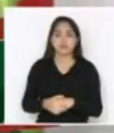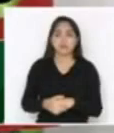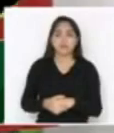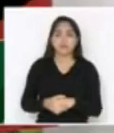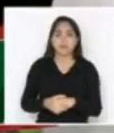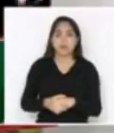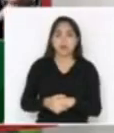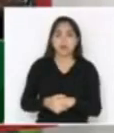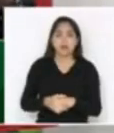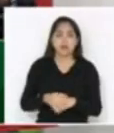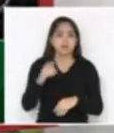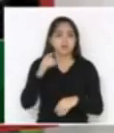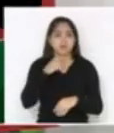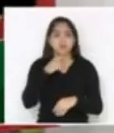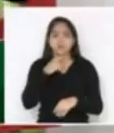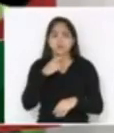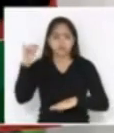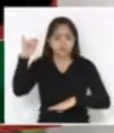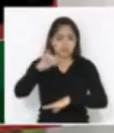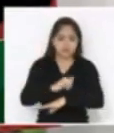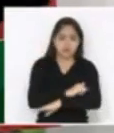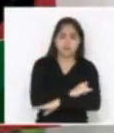E